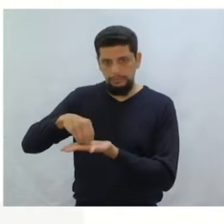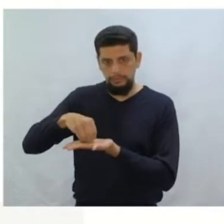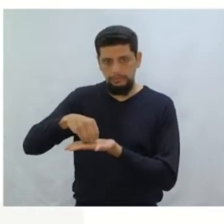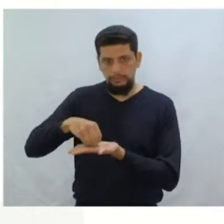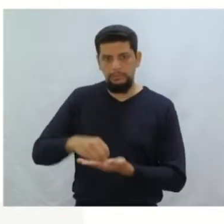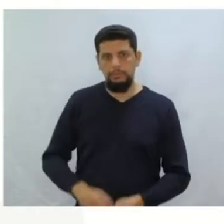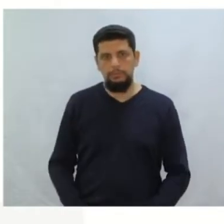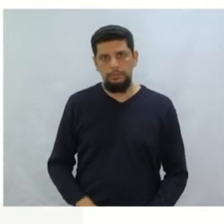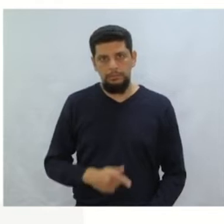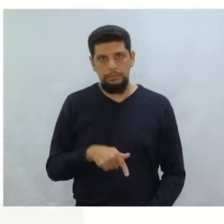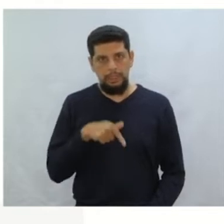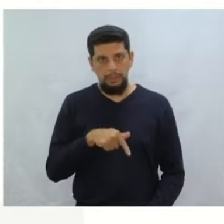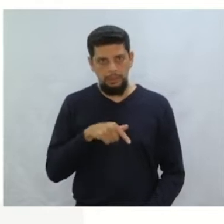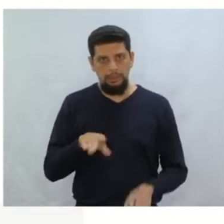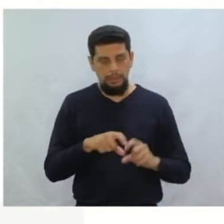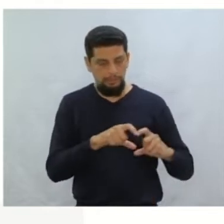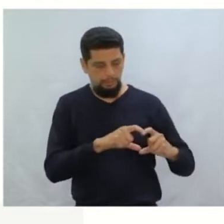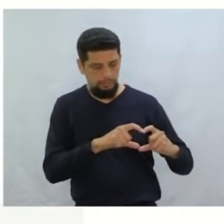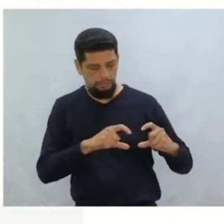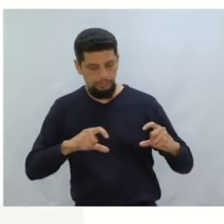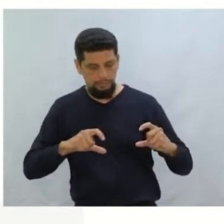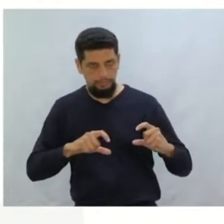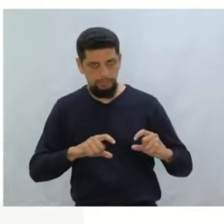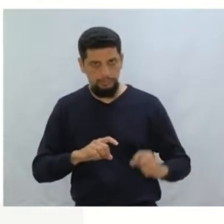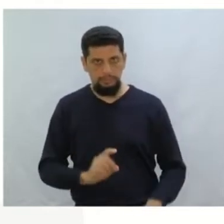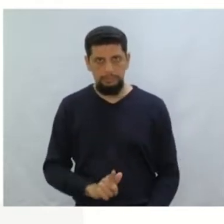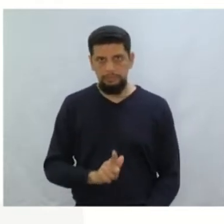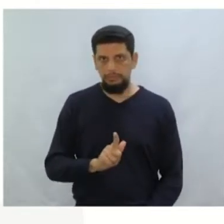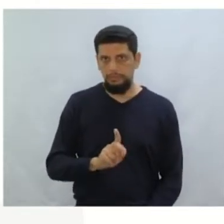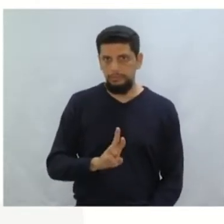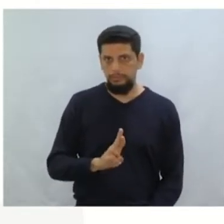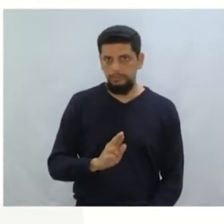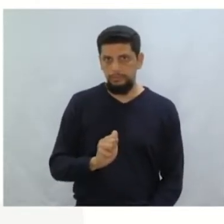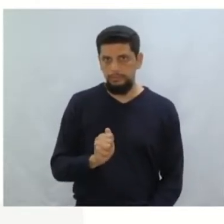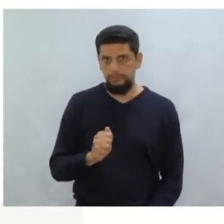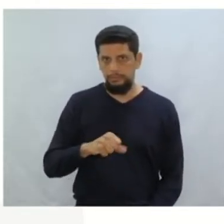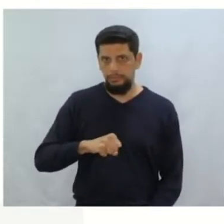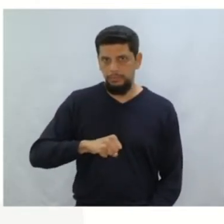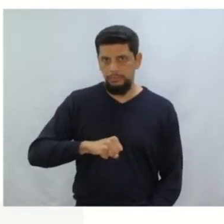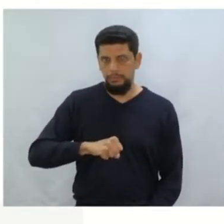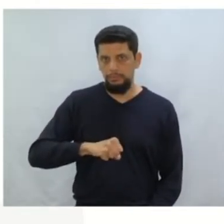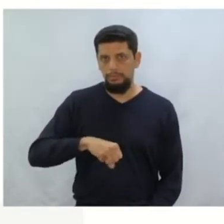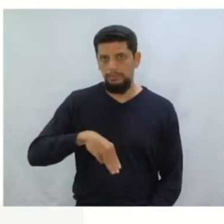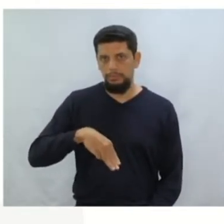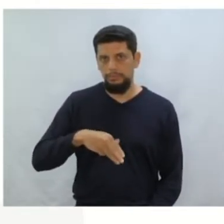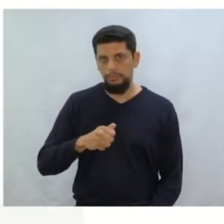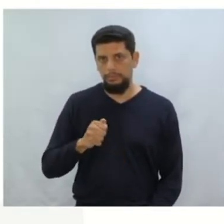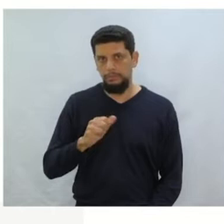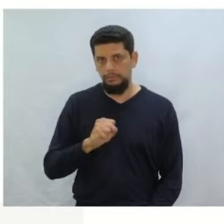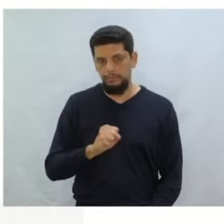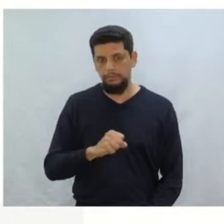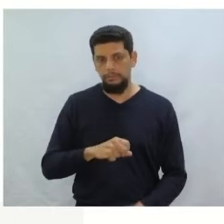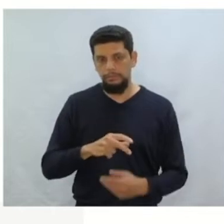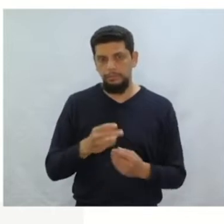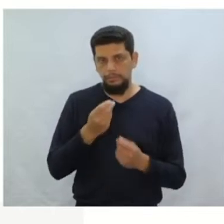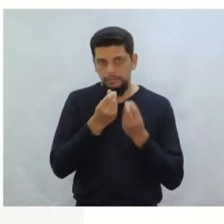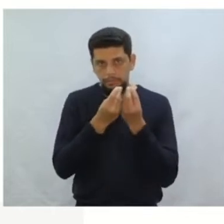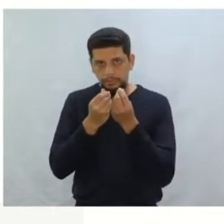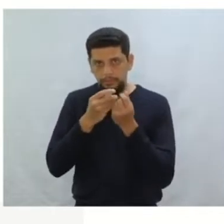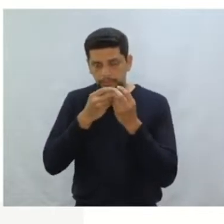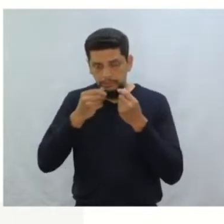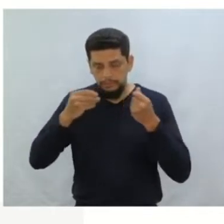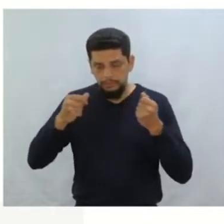vai representar por gramas, tá? Nós vamos contar. Olha só. Então, sal,